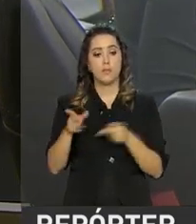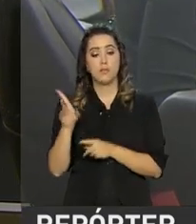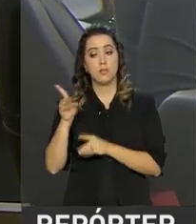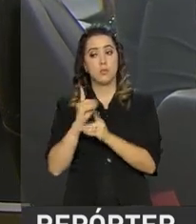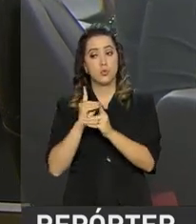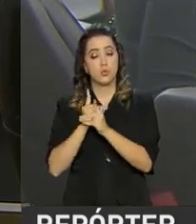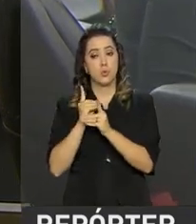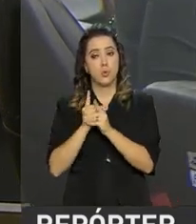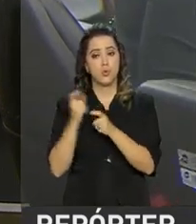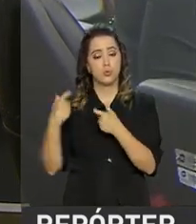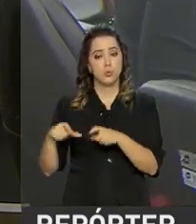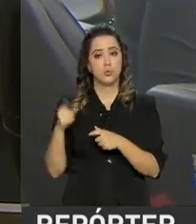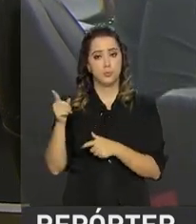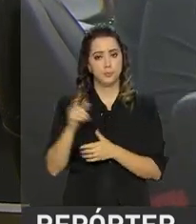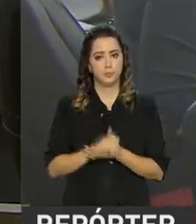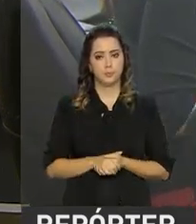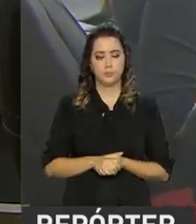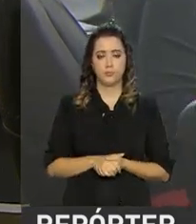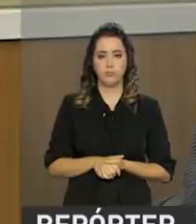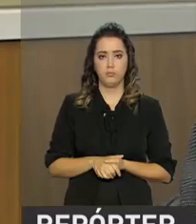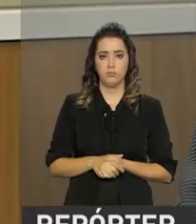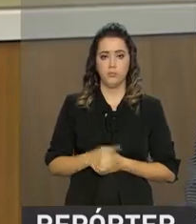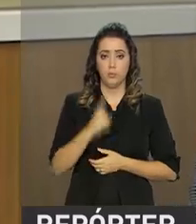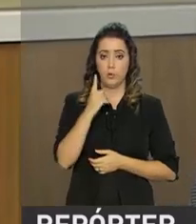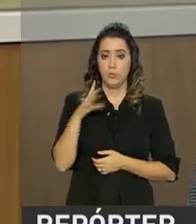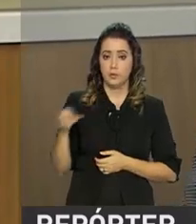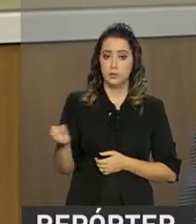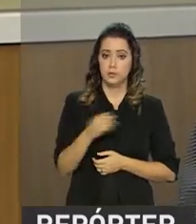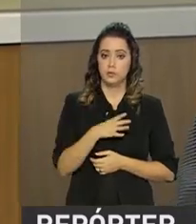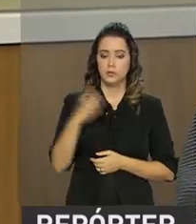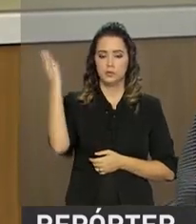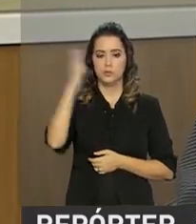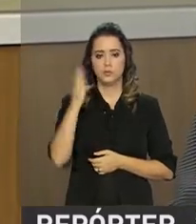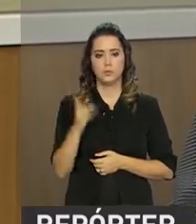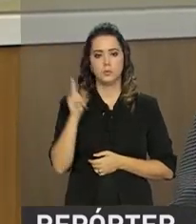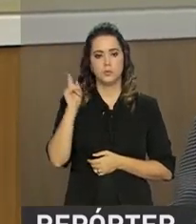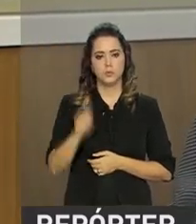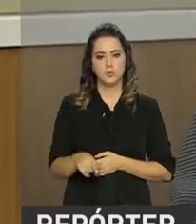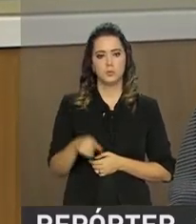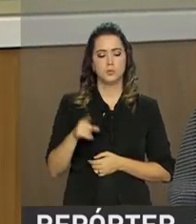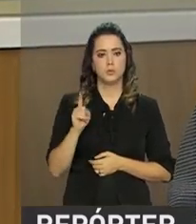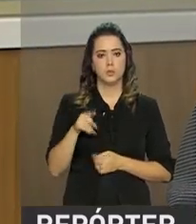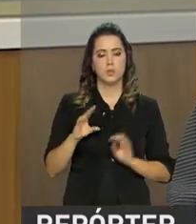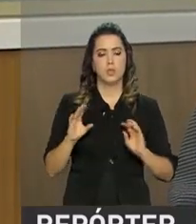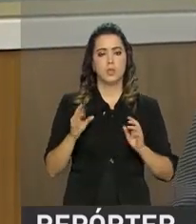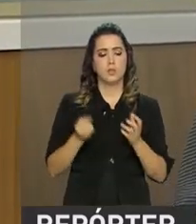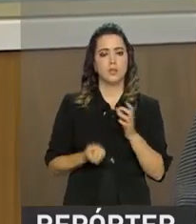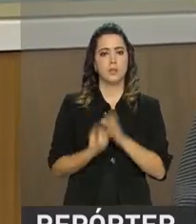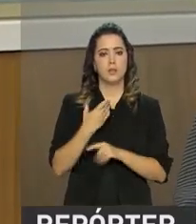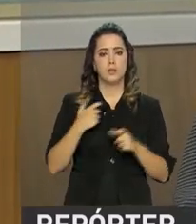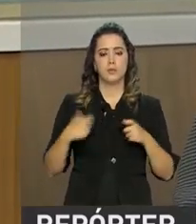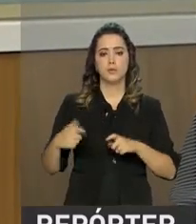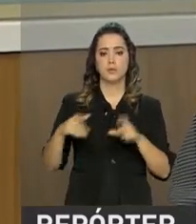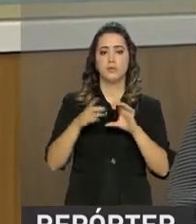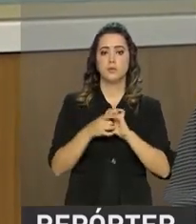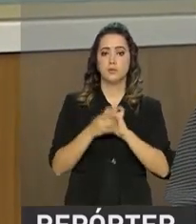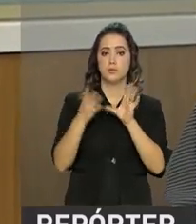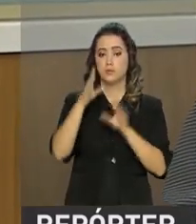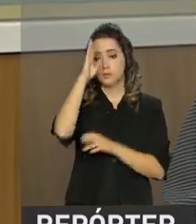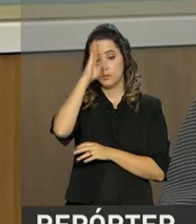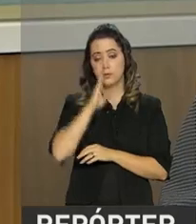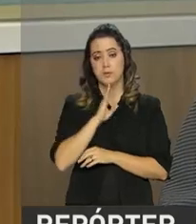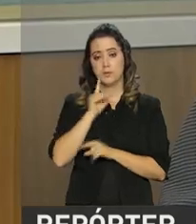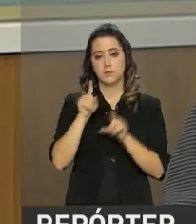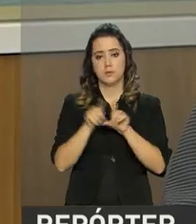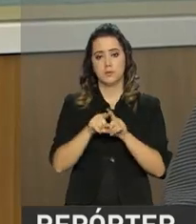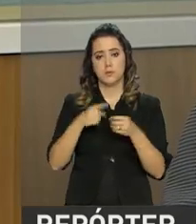nesse espaço do fórum é uma das inovações do brasil foi justamente criar um espaço livre e gratuito